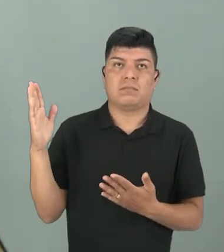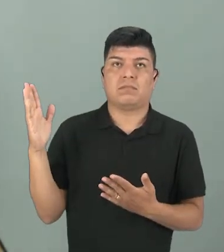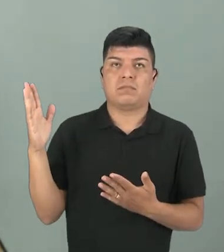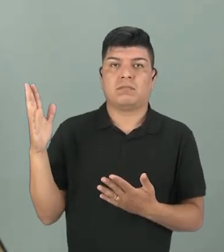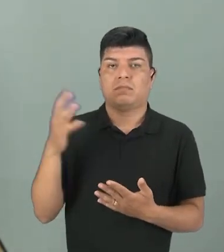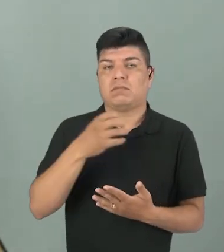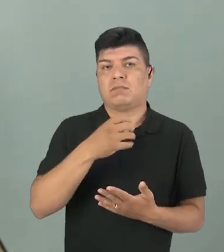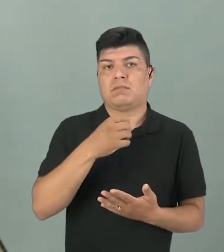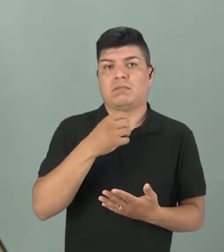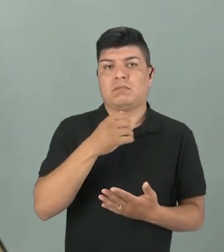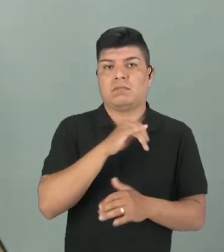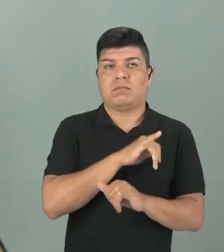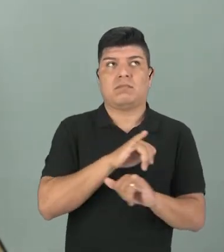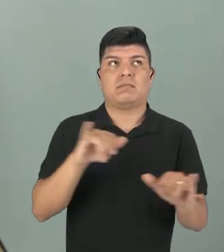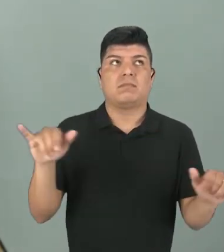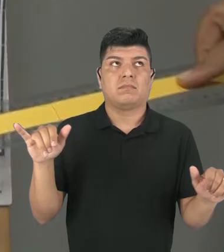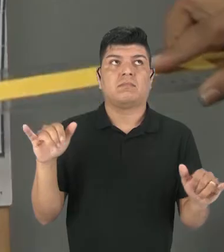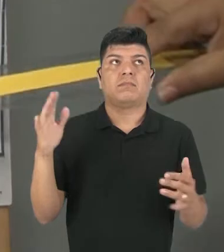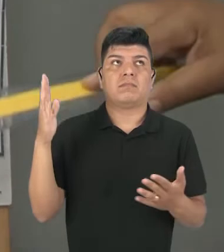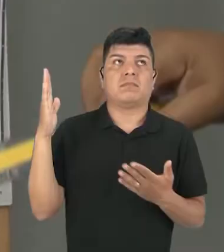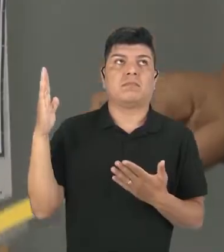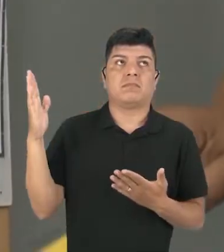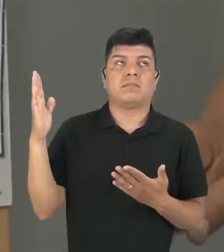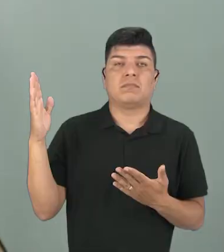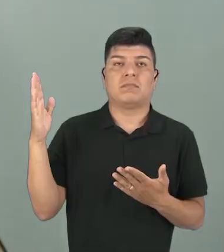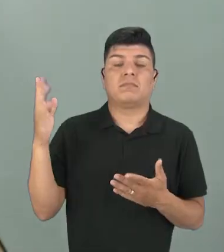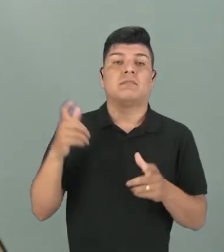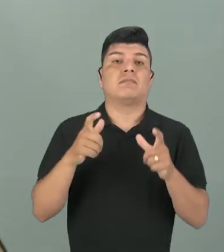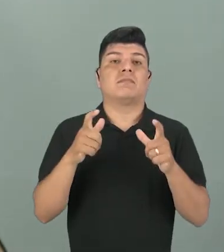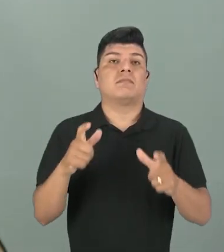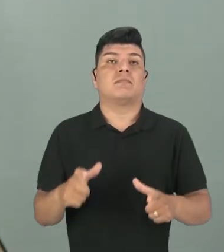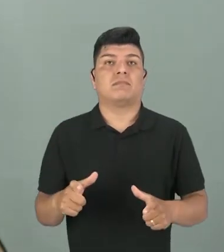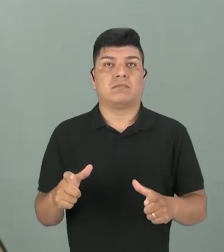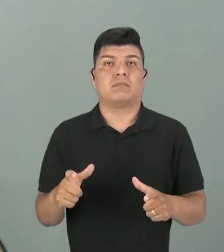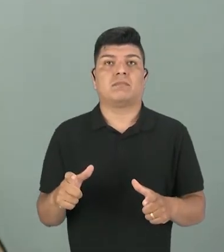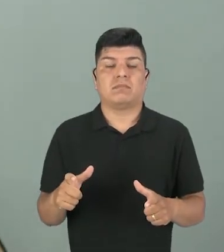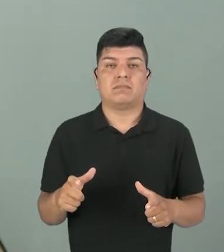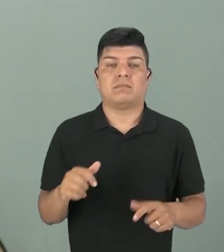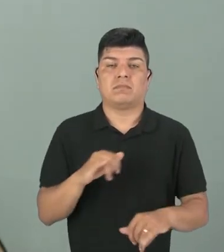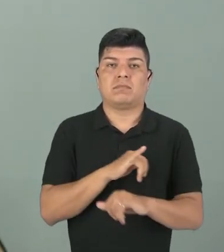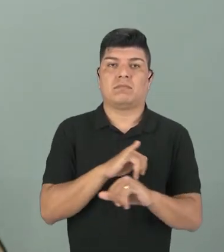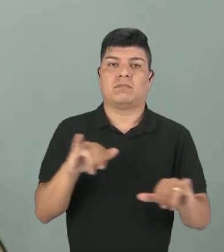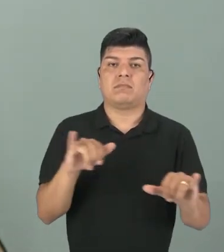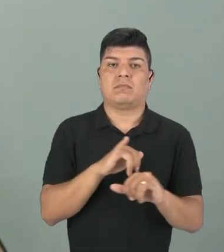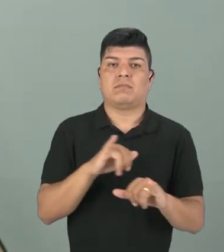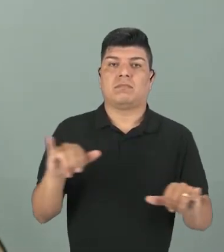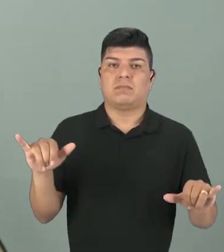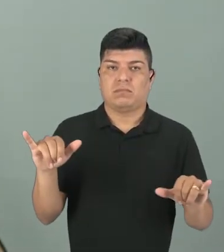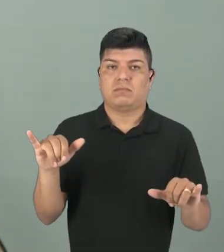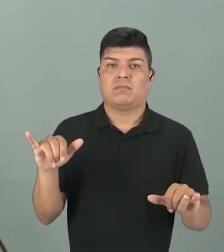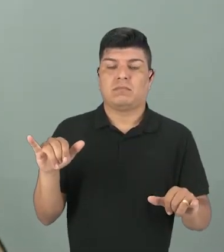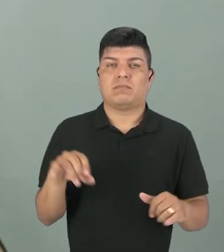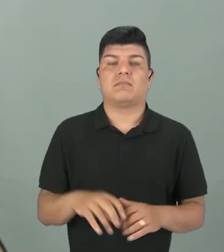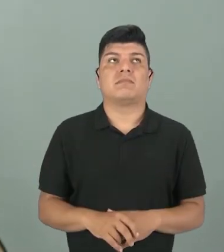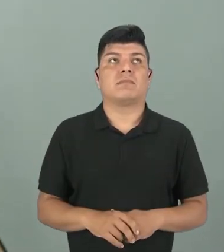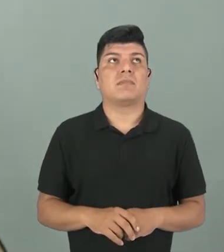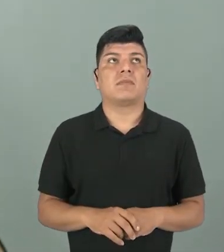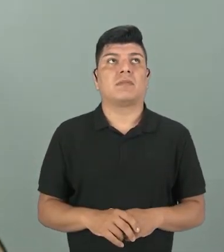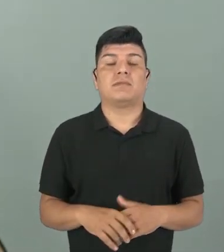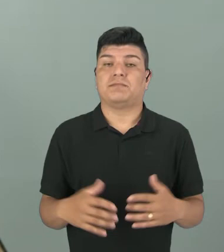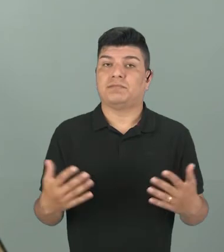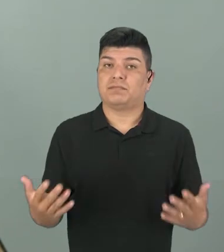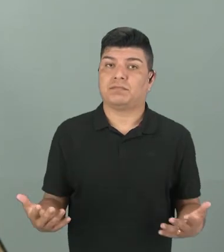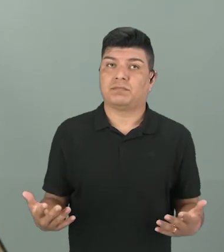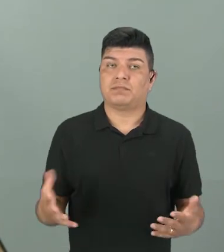fonte do jornal, da notícia, né? Ou seja, de onde essa notícia foi tirada. Então,